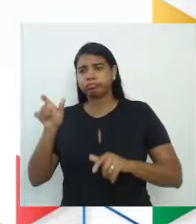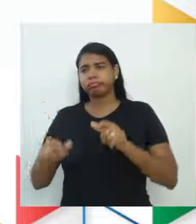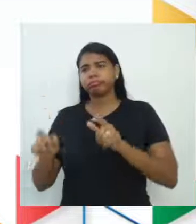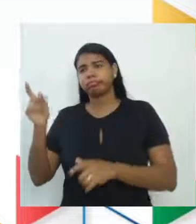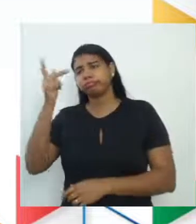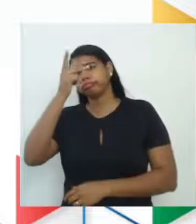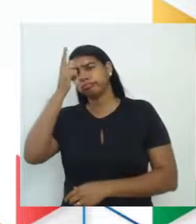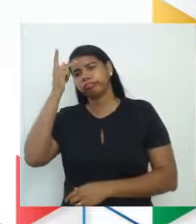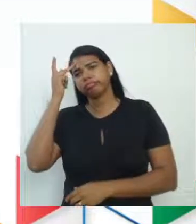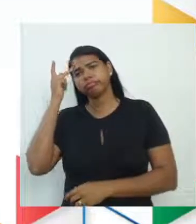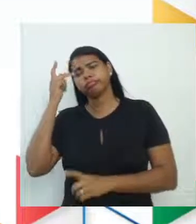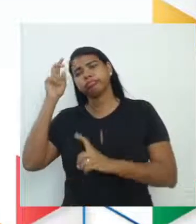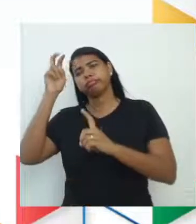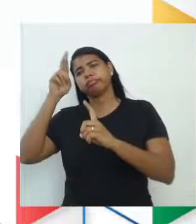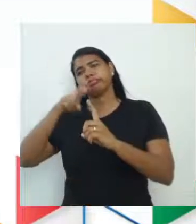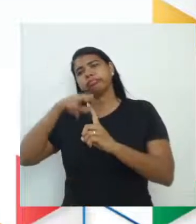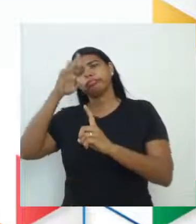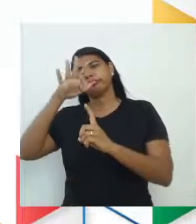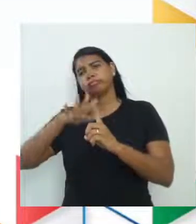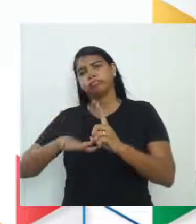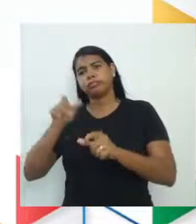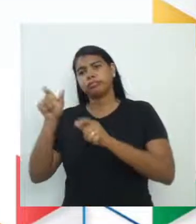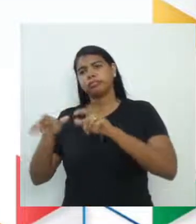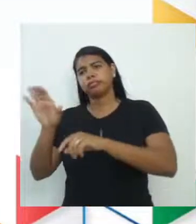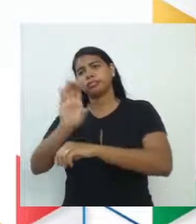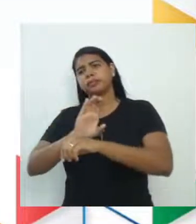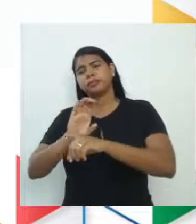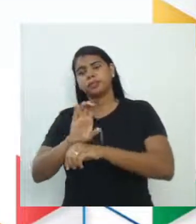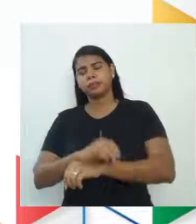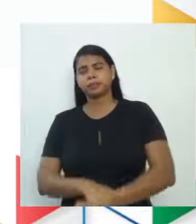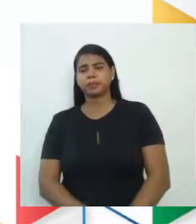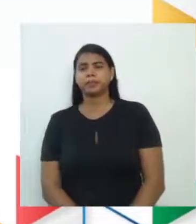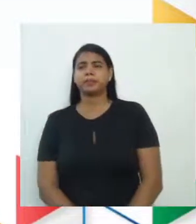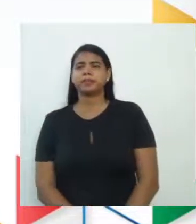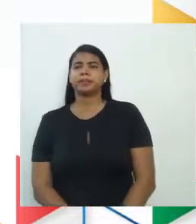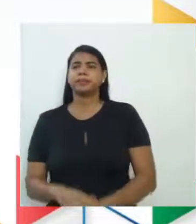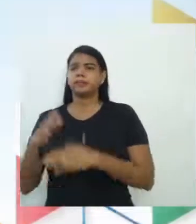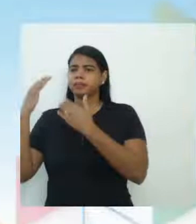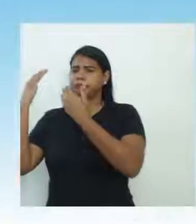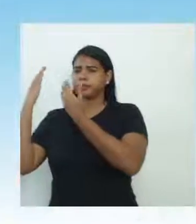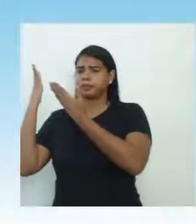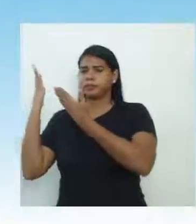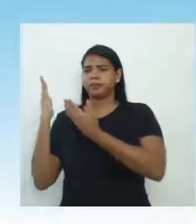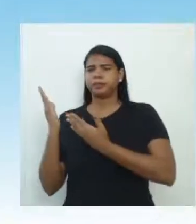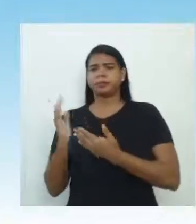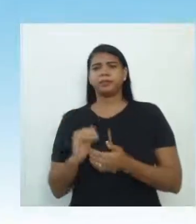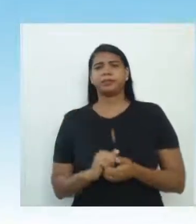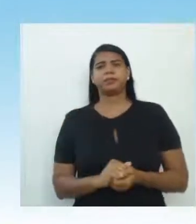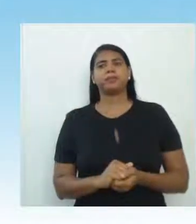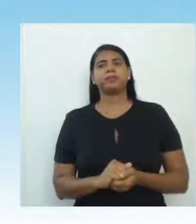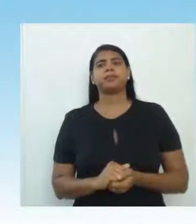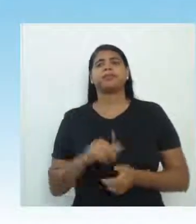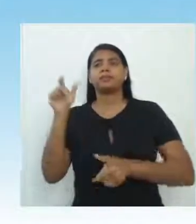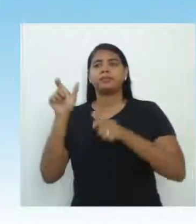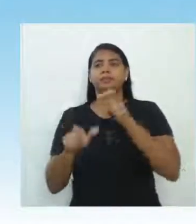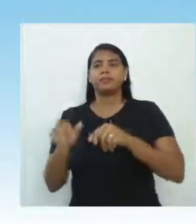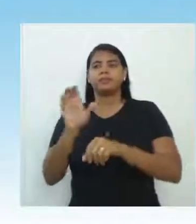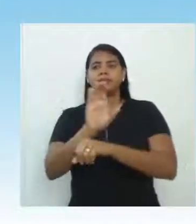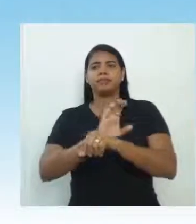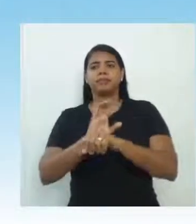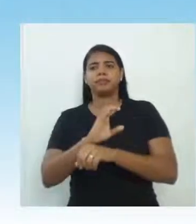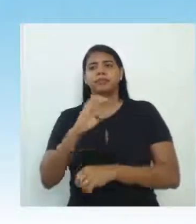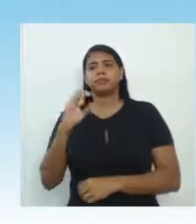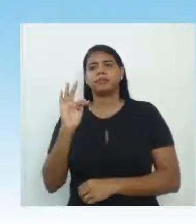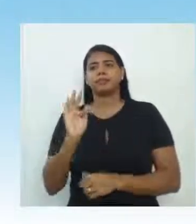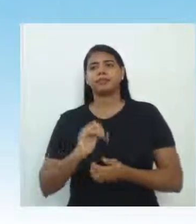pessoas representadas constitucionalmente. Então vejam aí que está lavrado na Constituição, na CF,